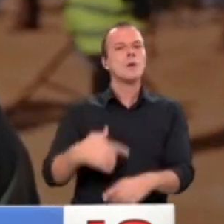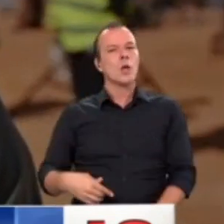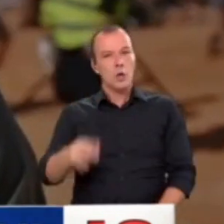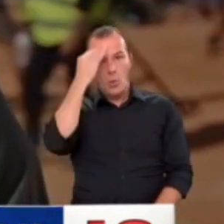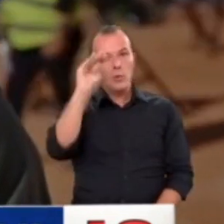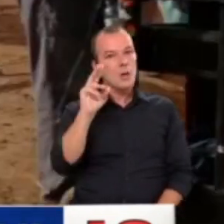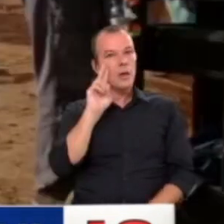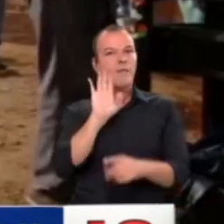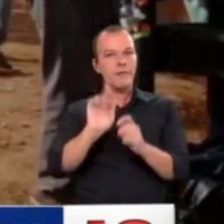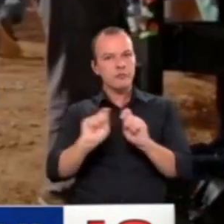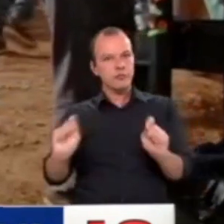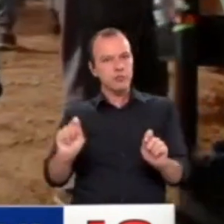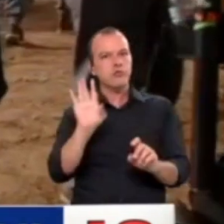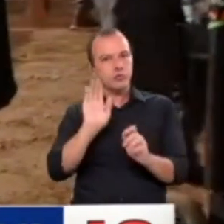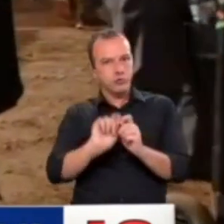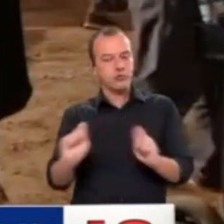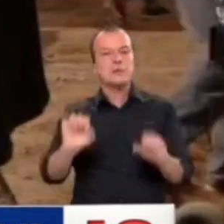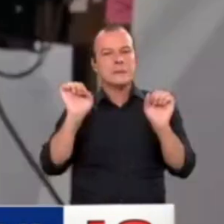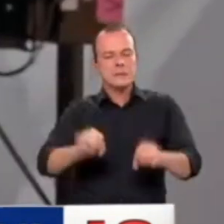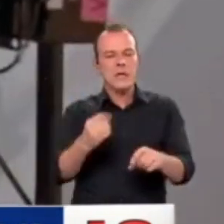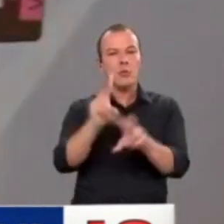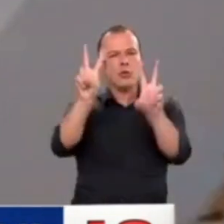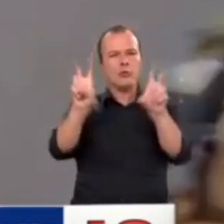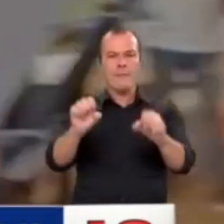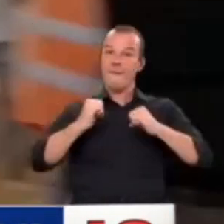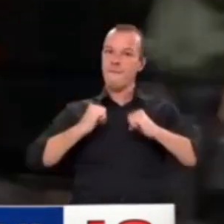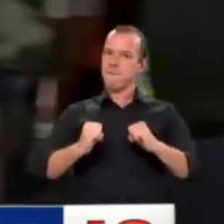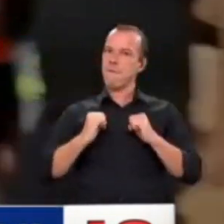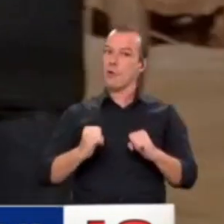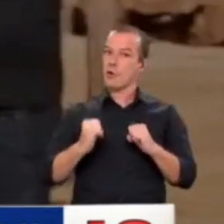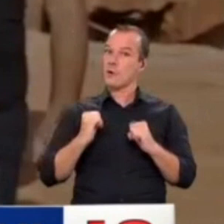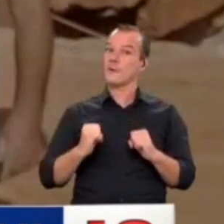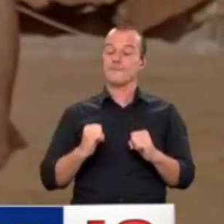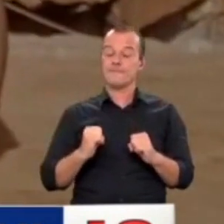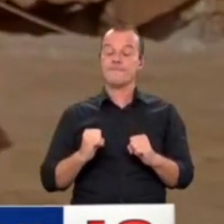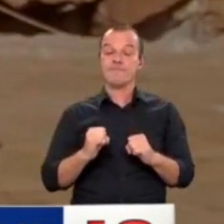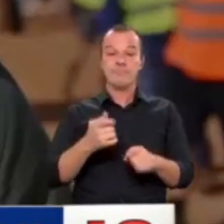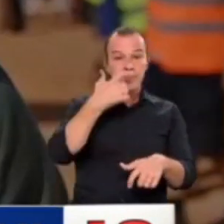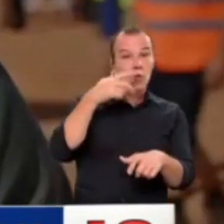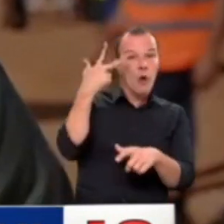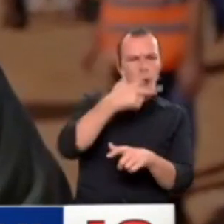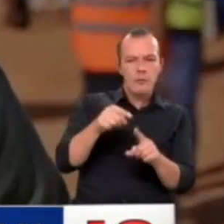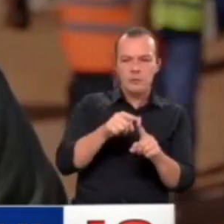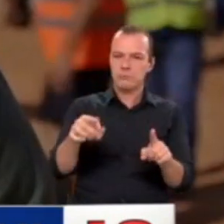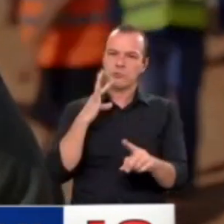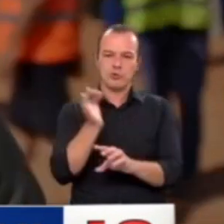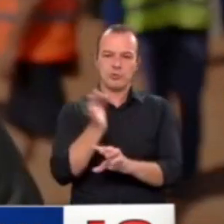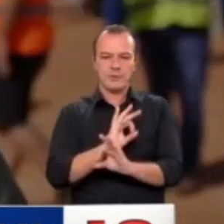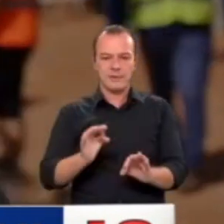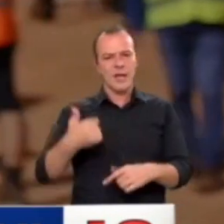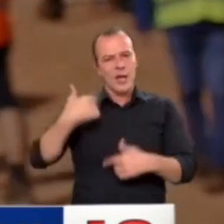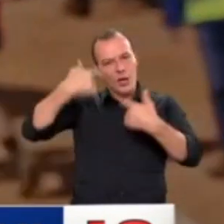porque, de facto, tem um tema muito forte. O elenco é fantástico, à exceção da minha